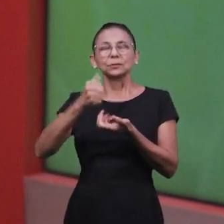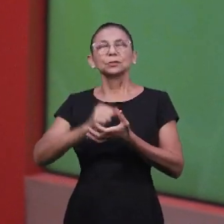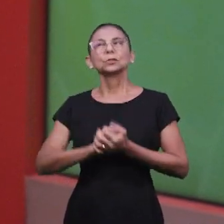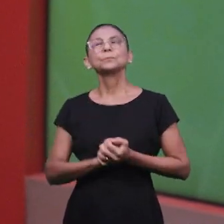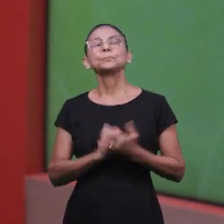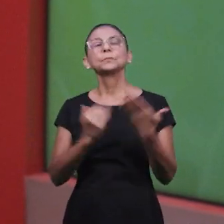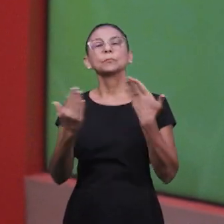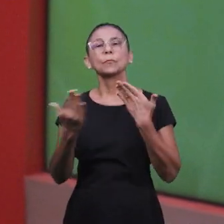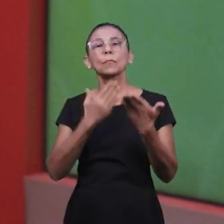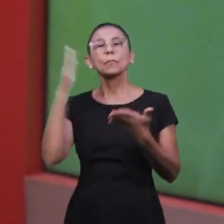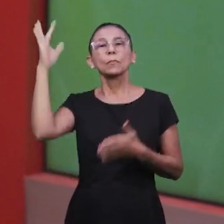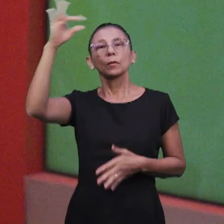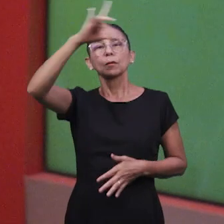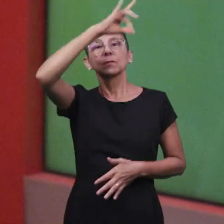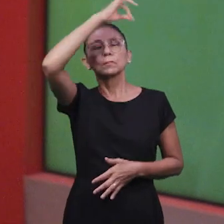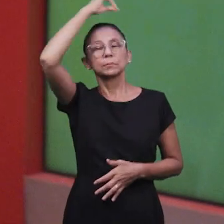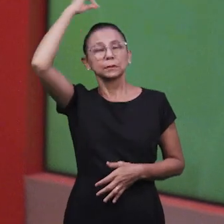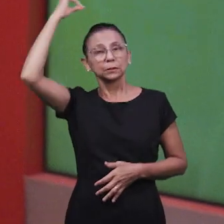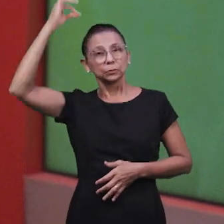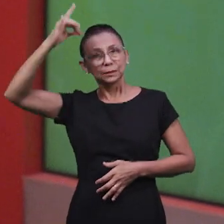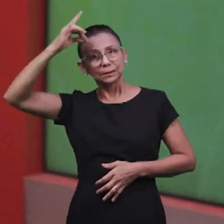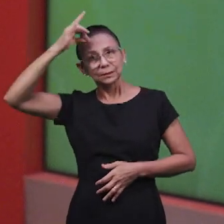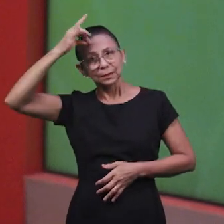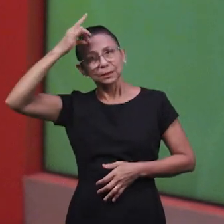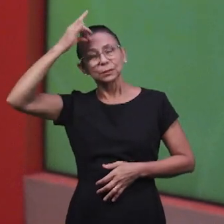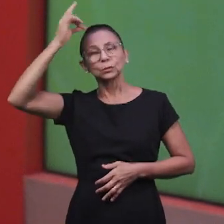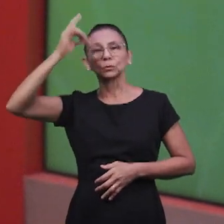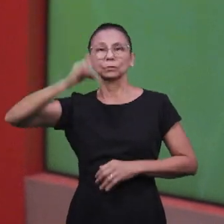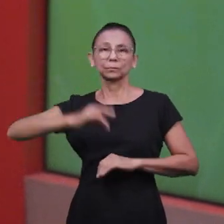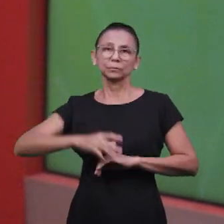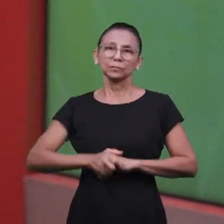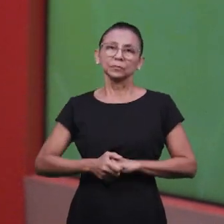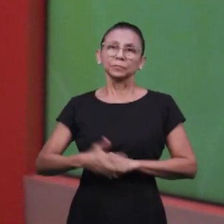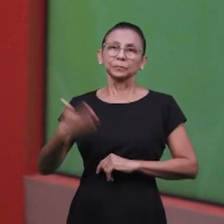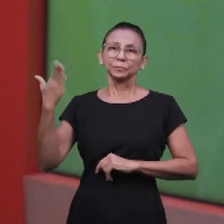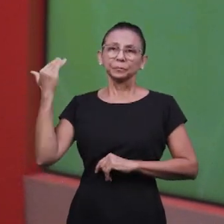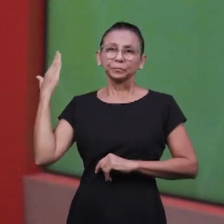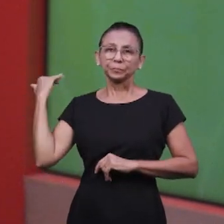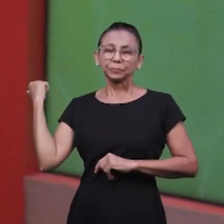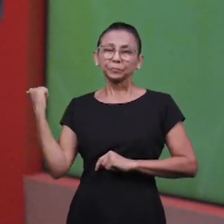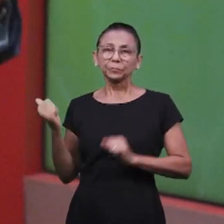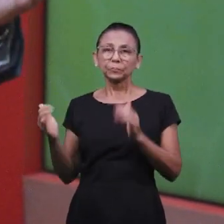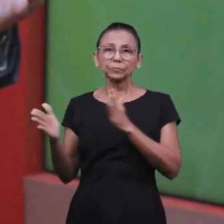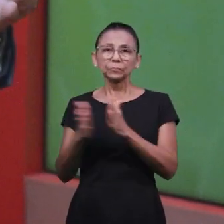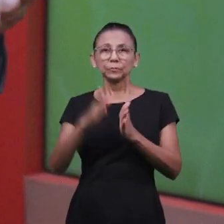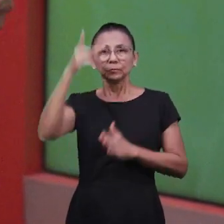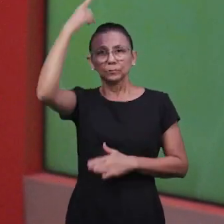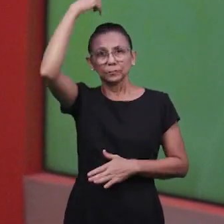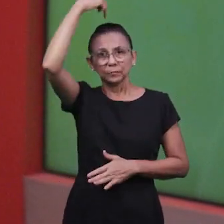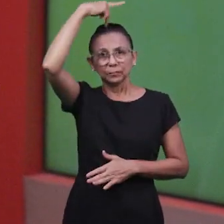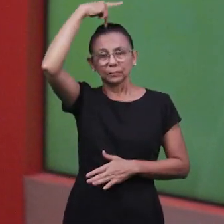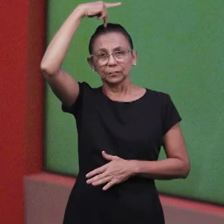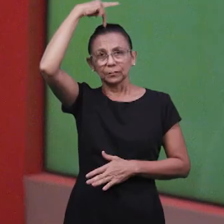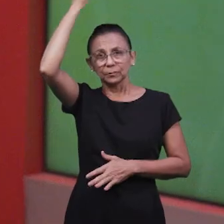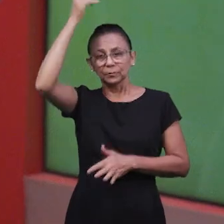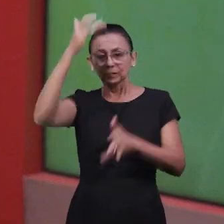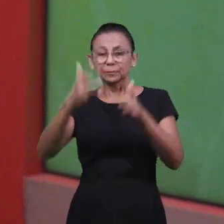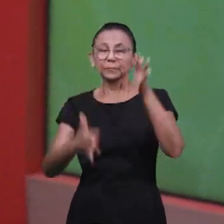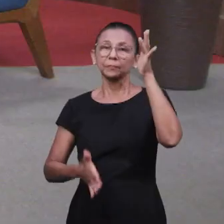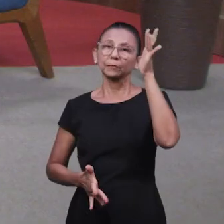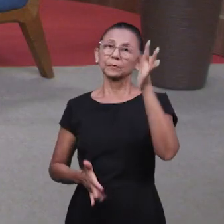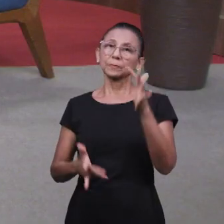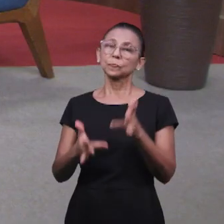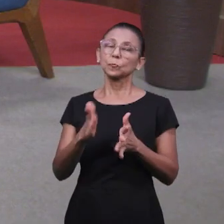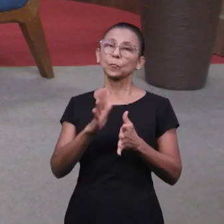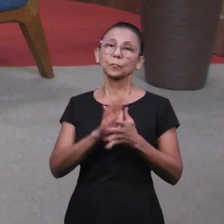de Pentecostes e está presente na vida da igreja fiel. E ele foi derramado, José, não foi sob medida, não. Glória